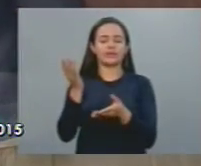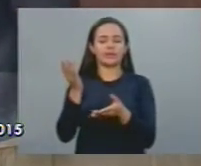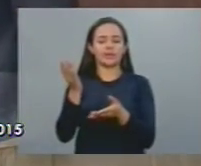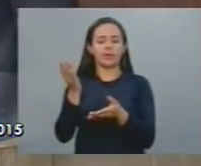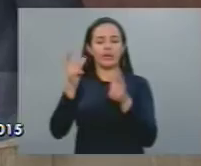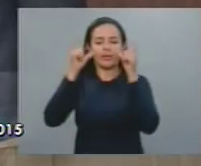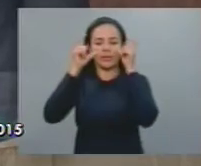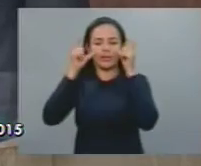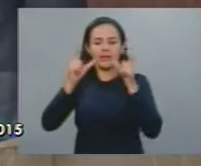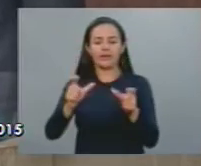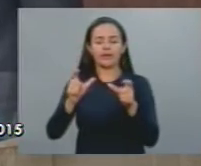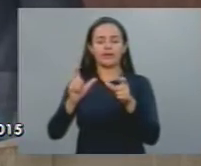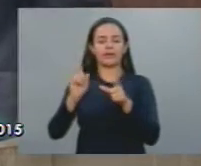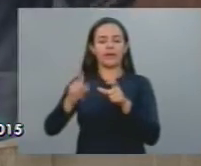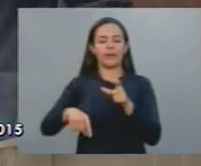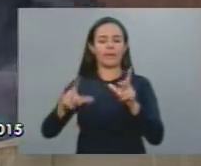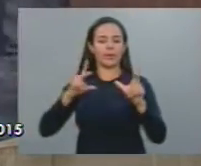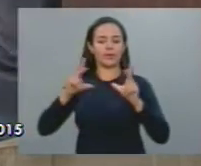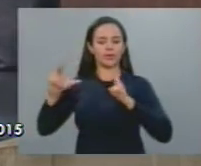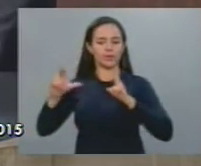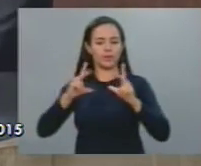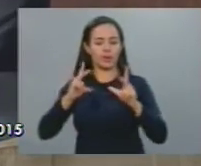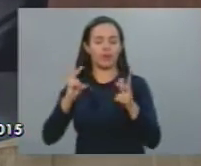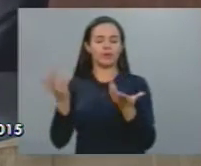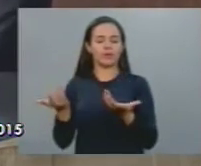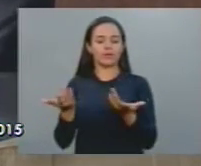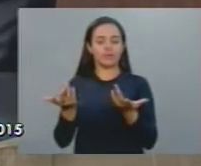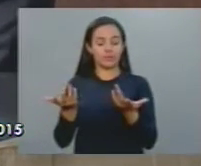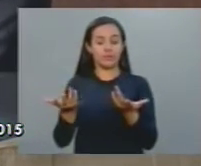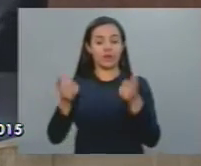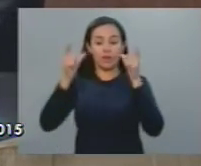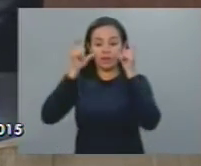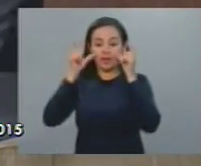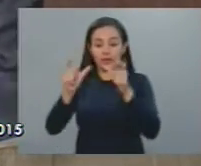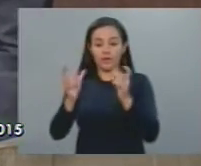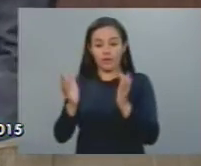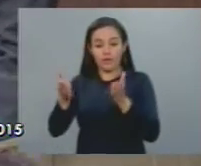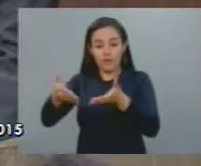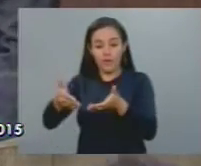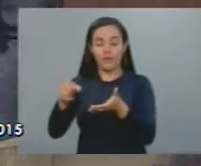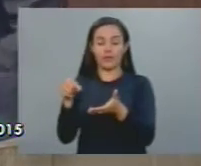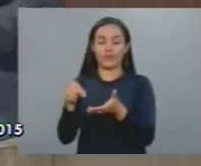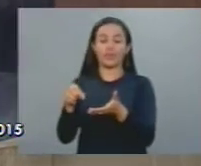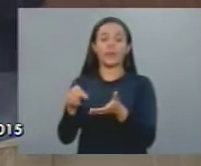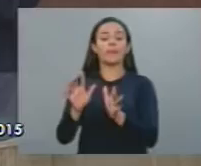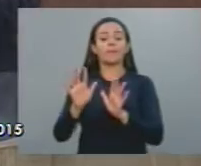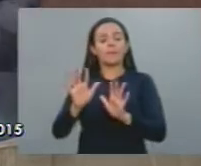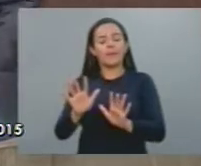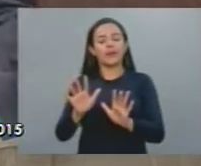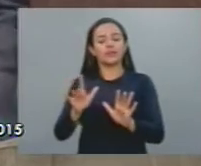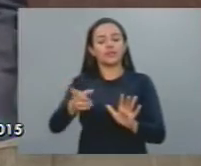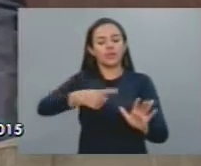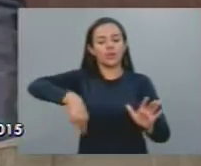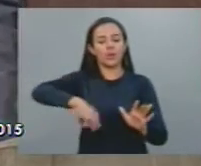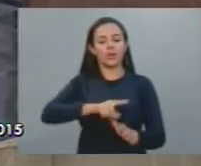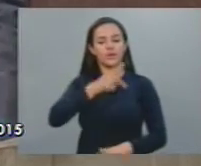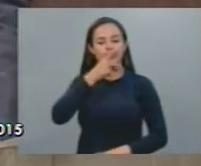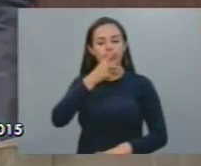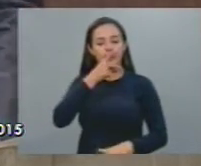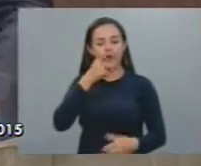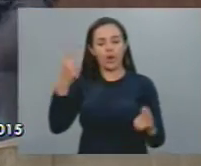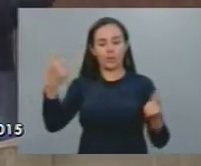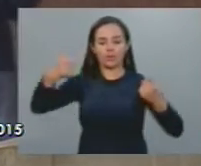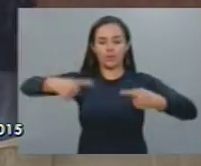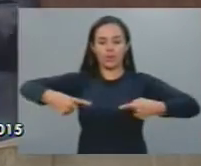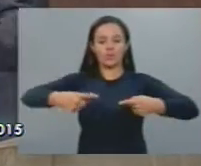pelos interesses privados, pelos interesses menores, partidos pequenos, ideológicos, de matriz de esquerda